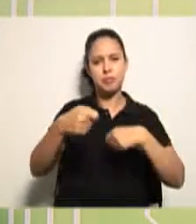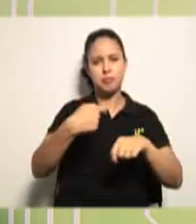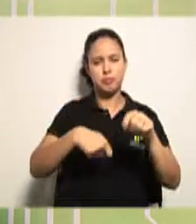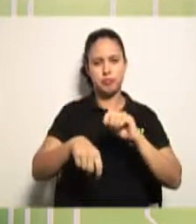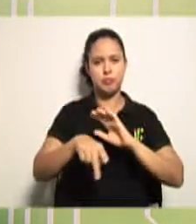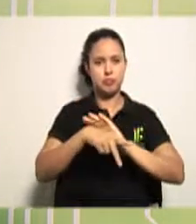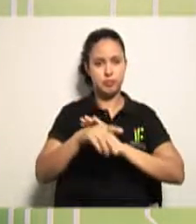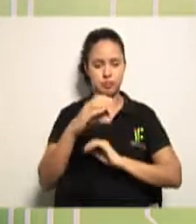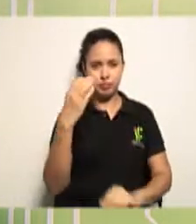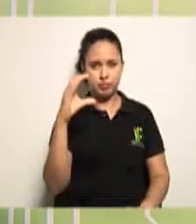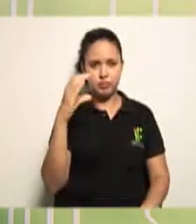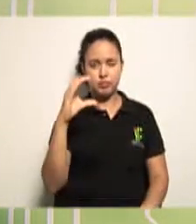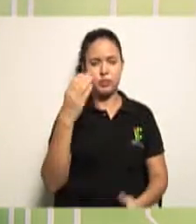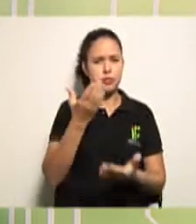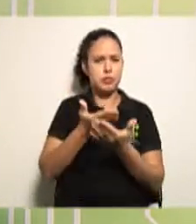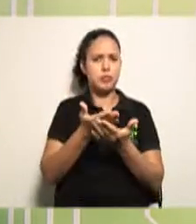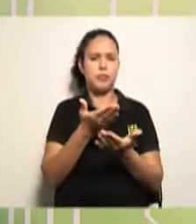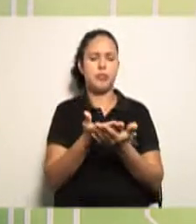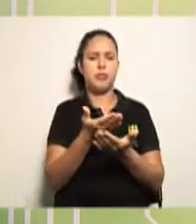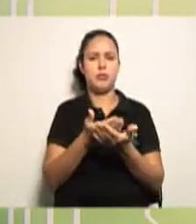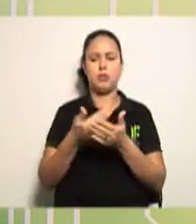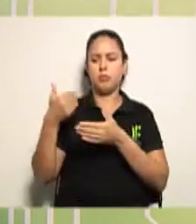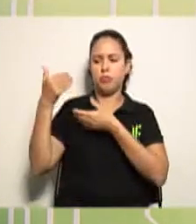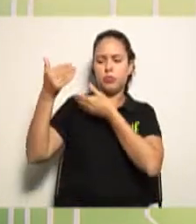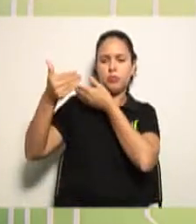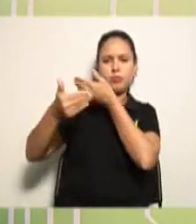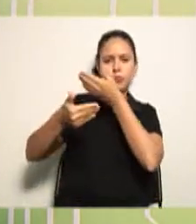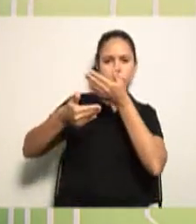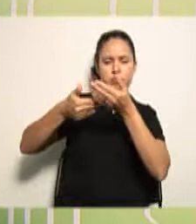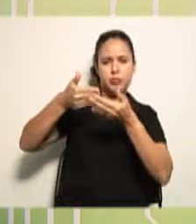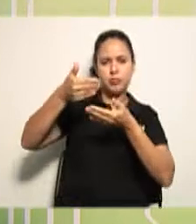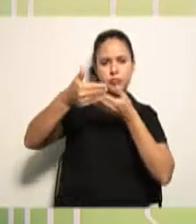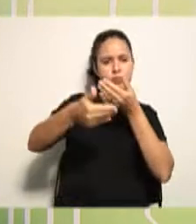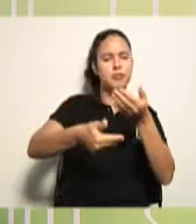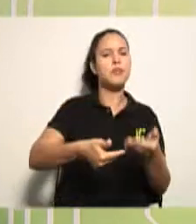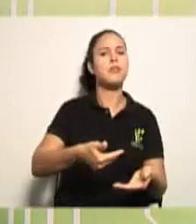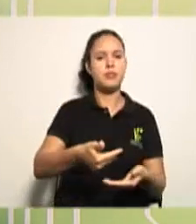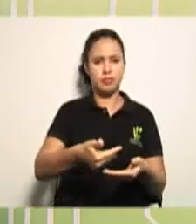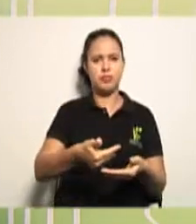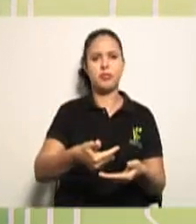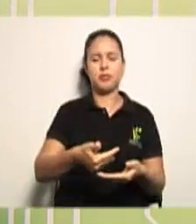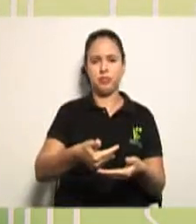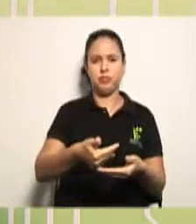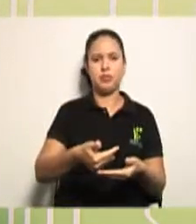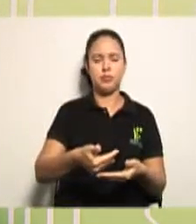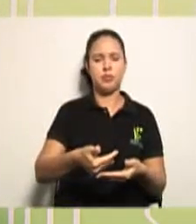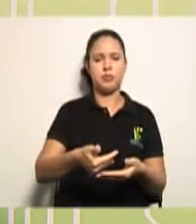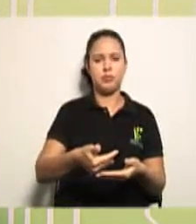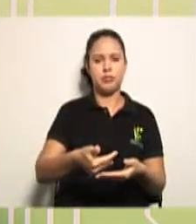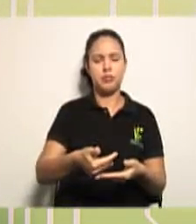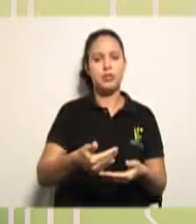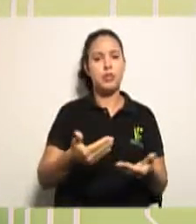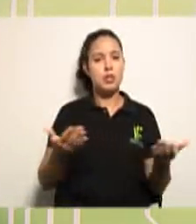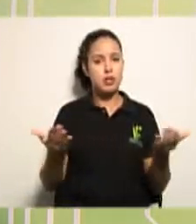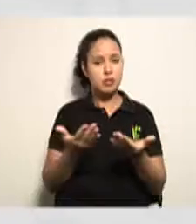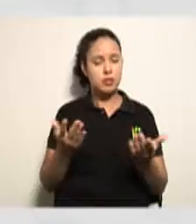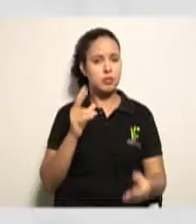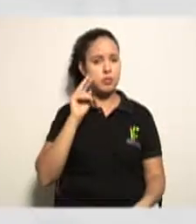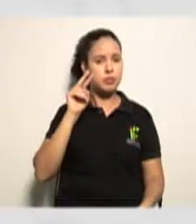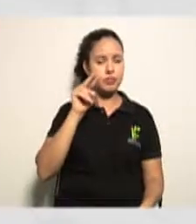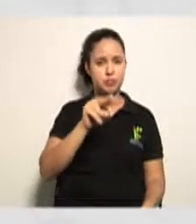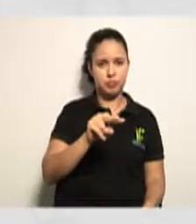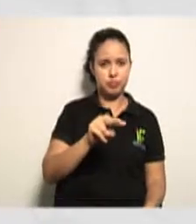ciência, estudou-se essa evolução na produção, o desenvolvimento. E aí a gente vai olhar tanto para a